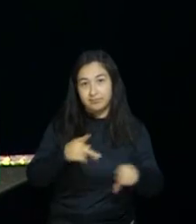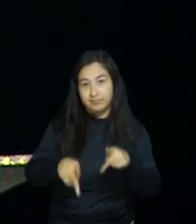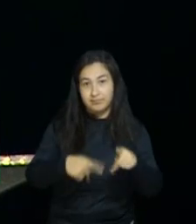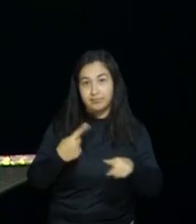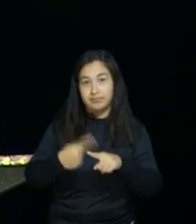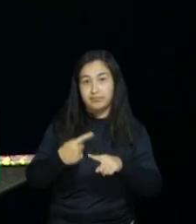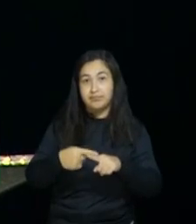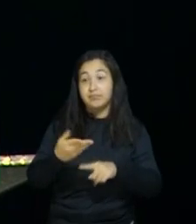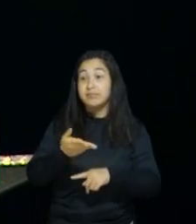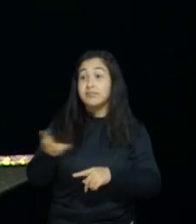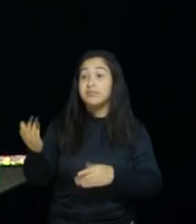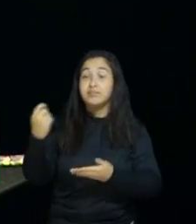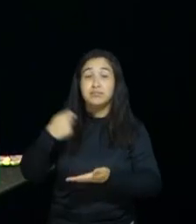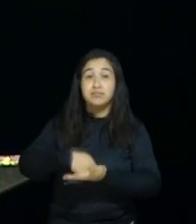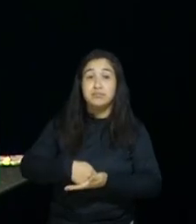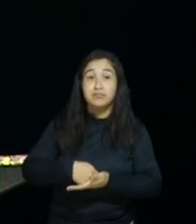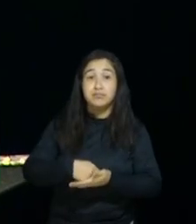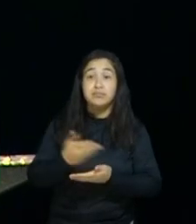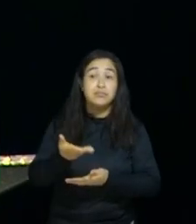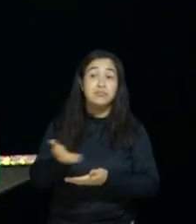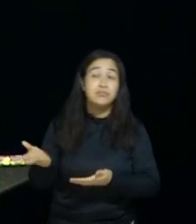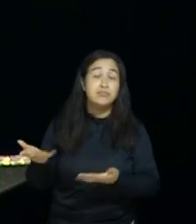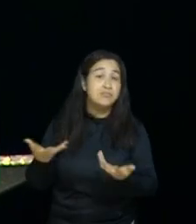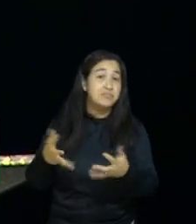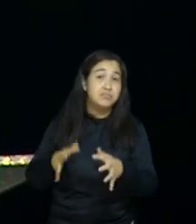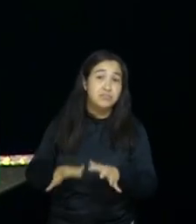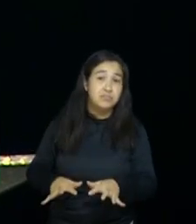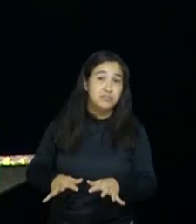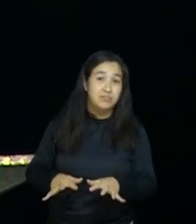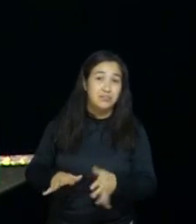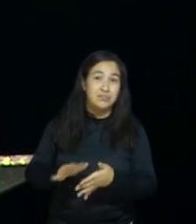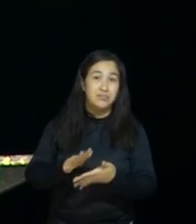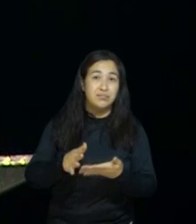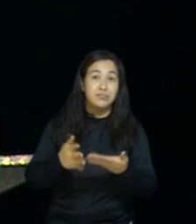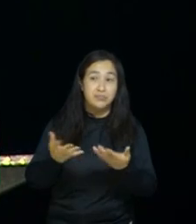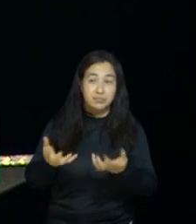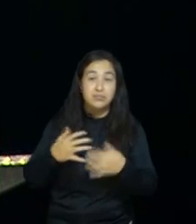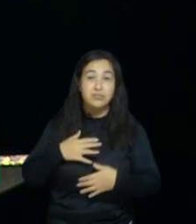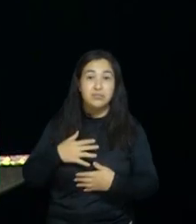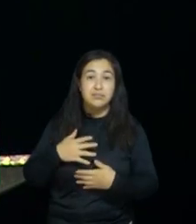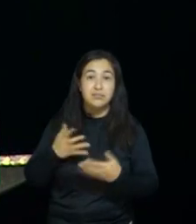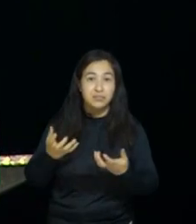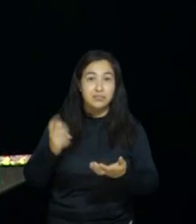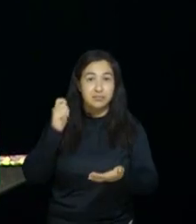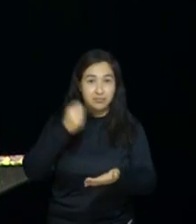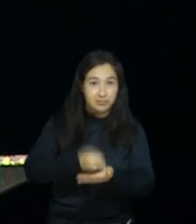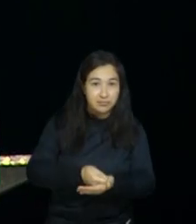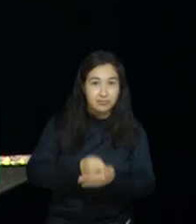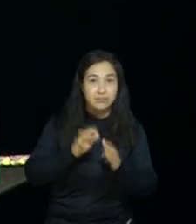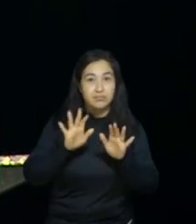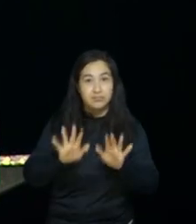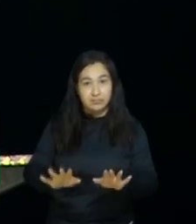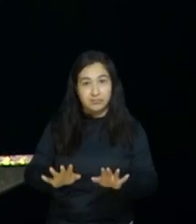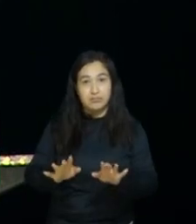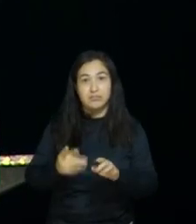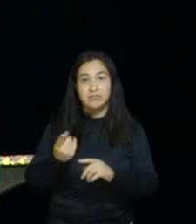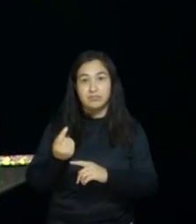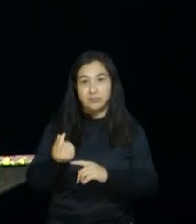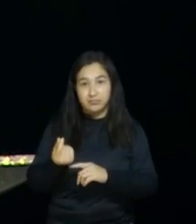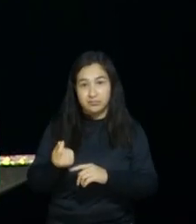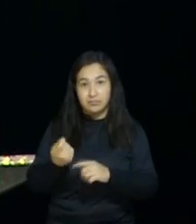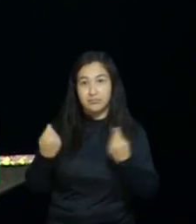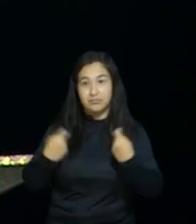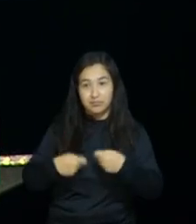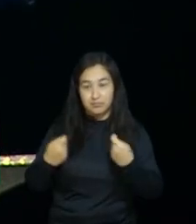e esse povo não quer nada. Esse povo não quer nada, ele gosta de pagar imposto, desde que volte alguma coisa para ele. E esse é o nosso